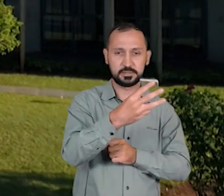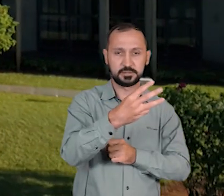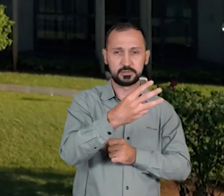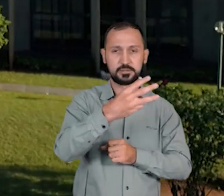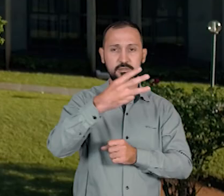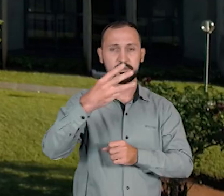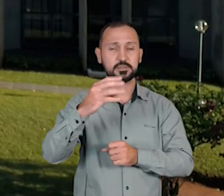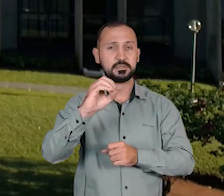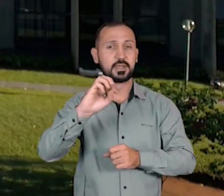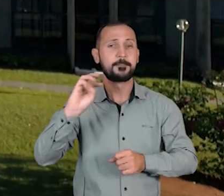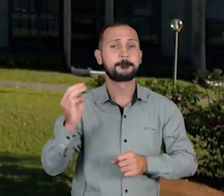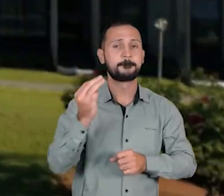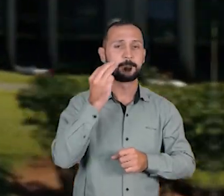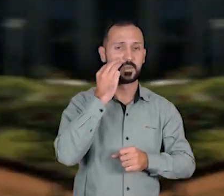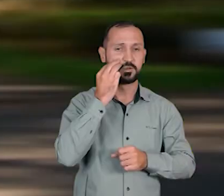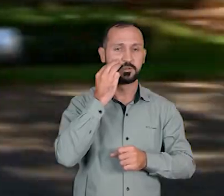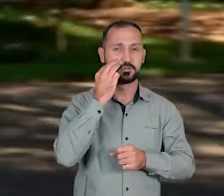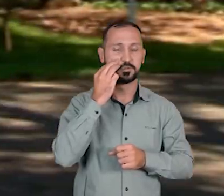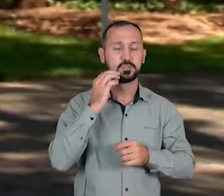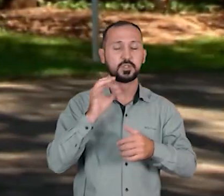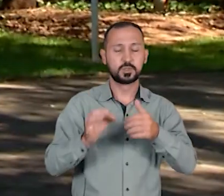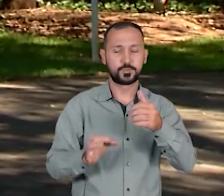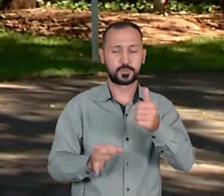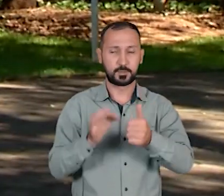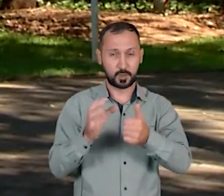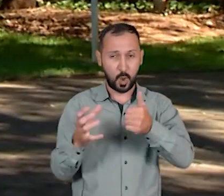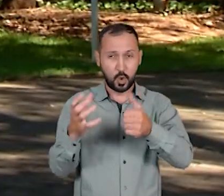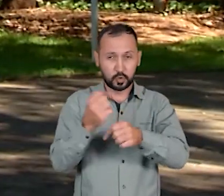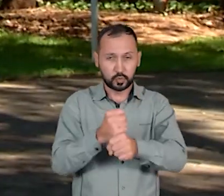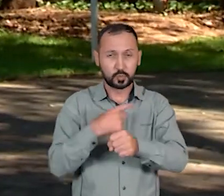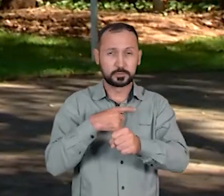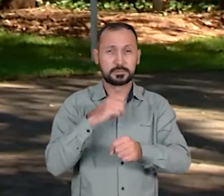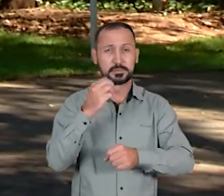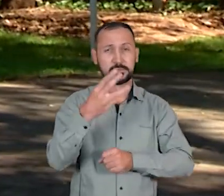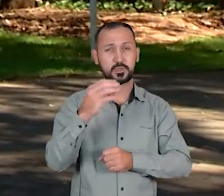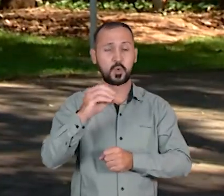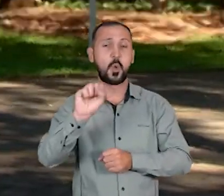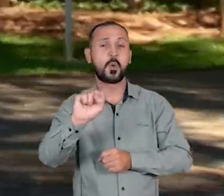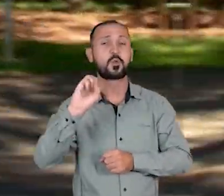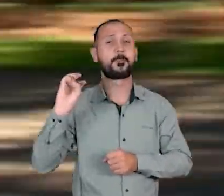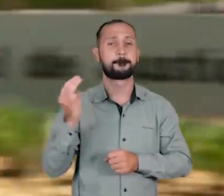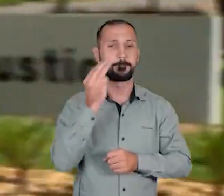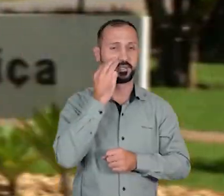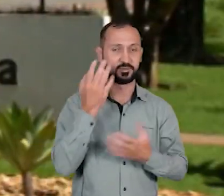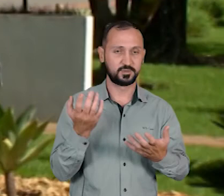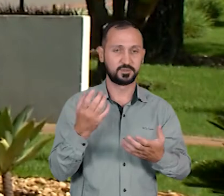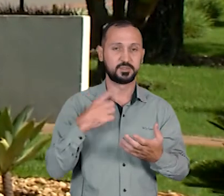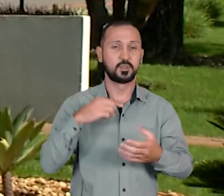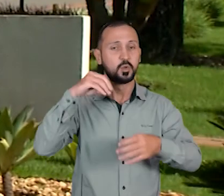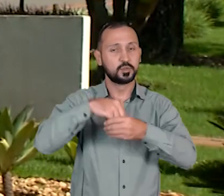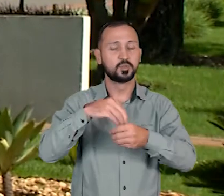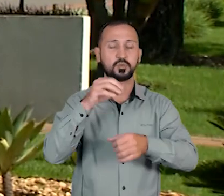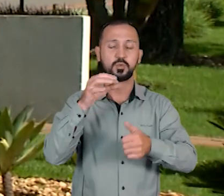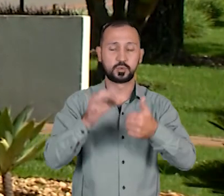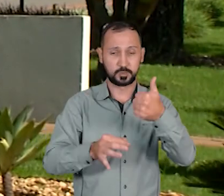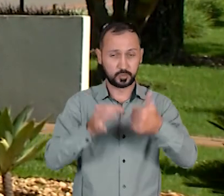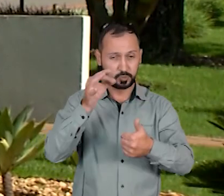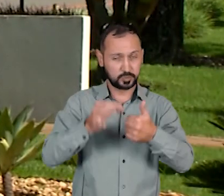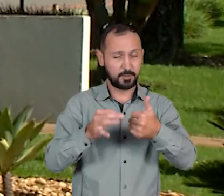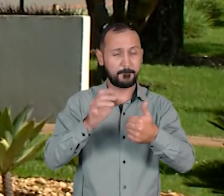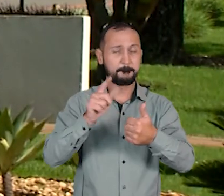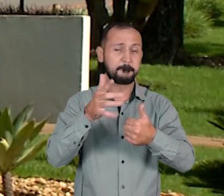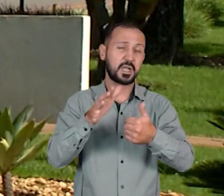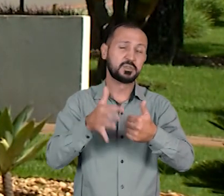de 313 milhões de reais e o Tribunal de Contas 298 milhões. Na estrutura do Judiciário, o Tribunal